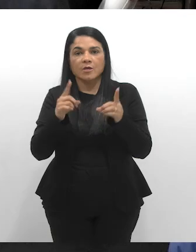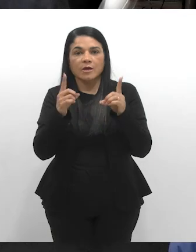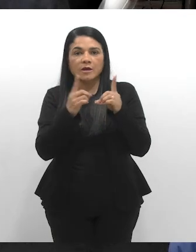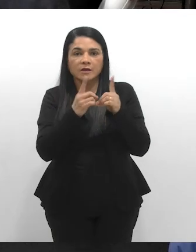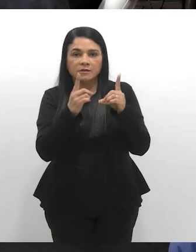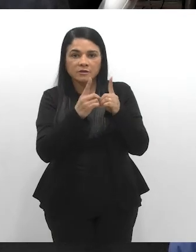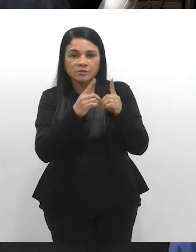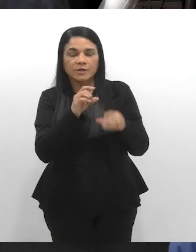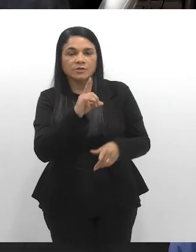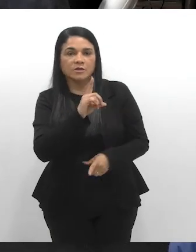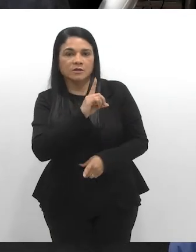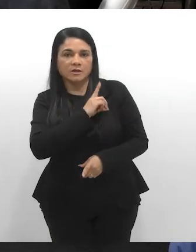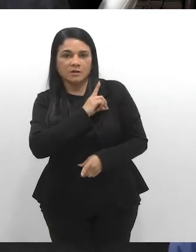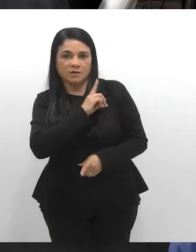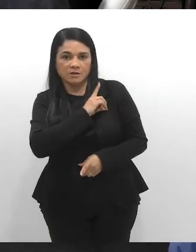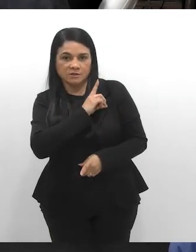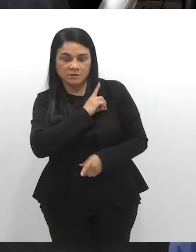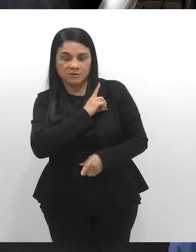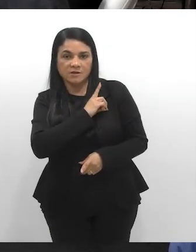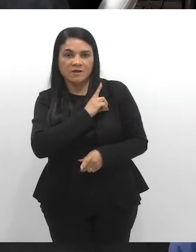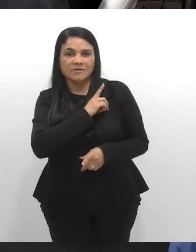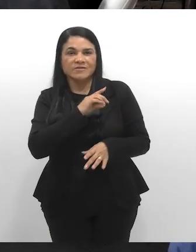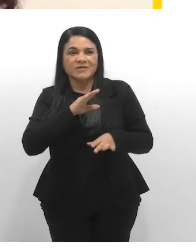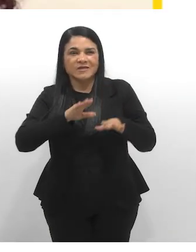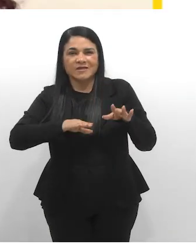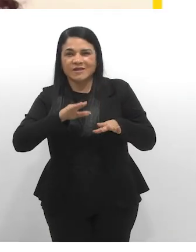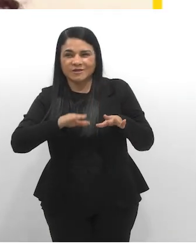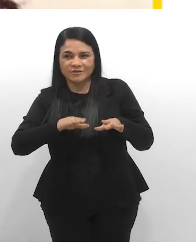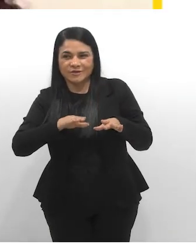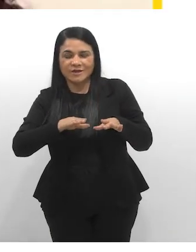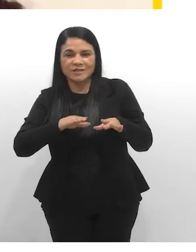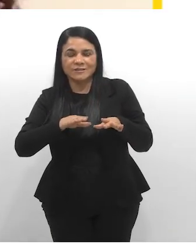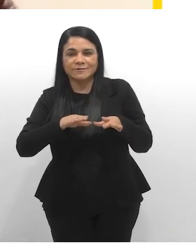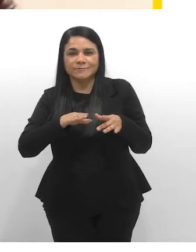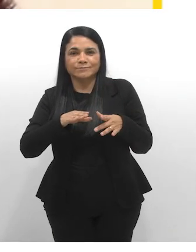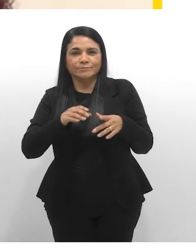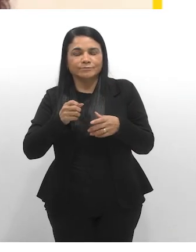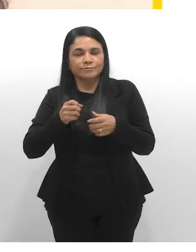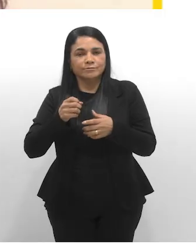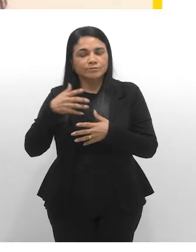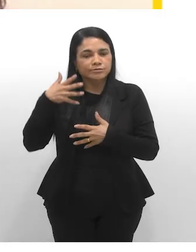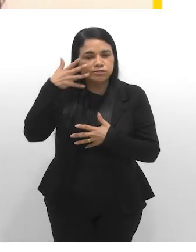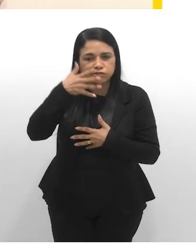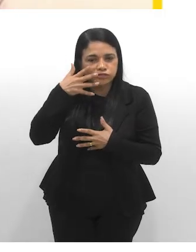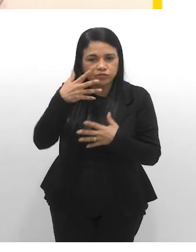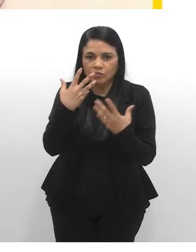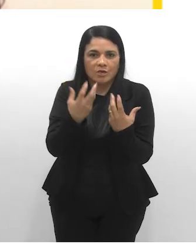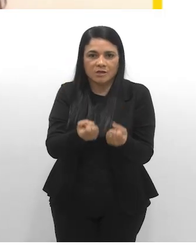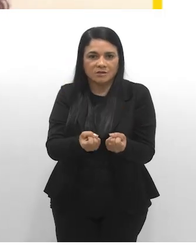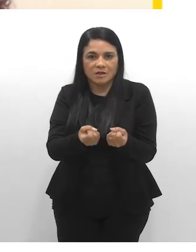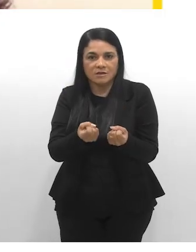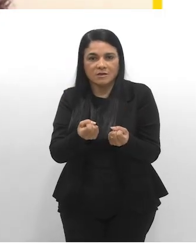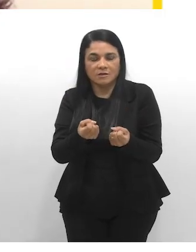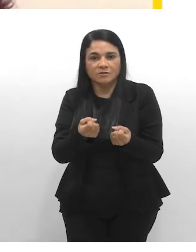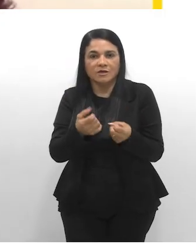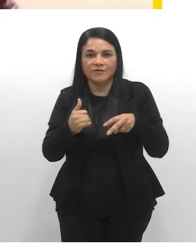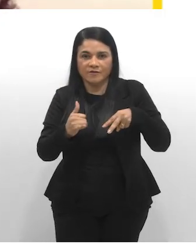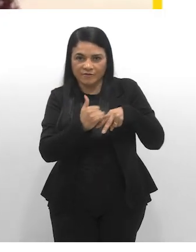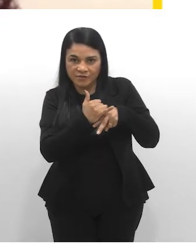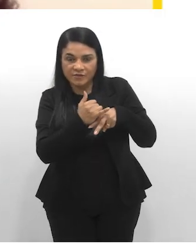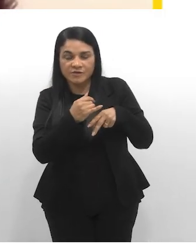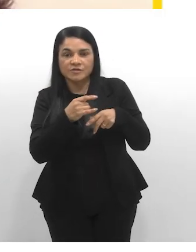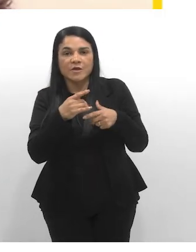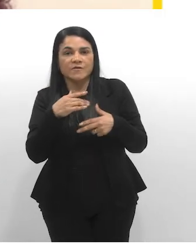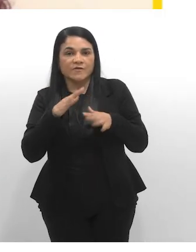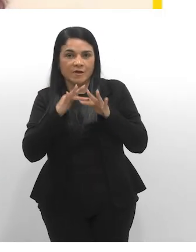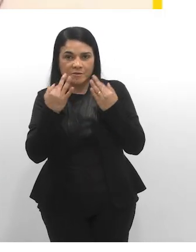de atendimento das delegacias, que por vezes deslegitimam o relato dos familiares e às vezes até